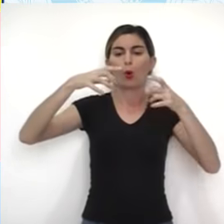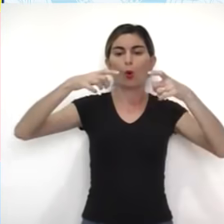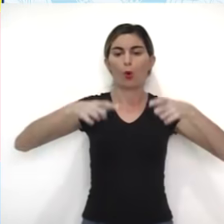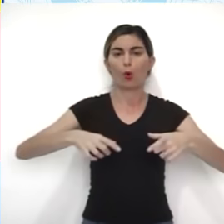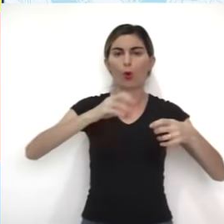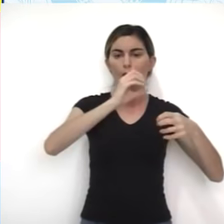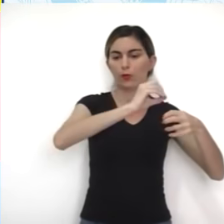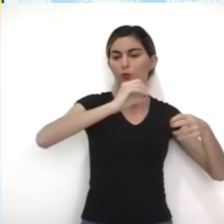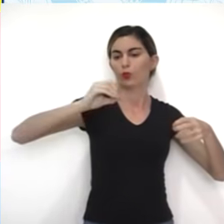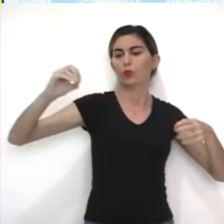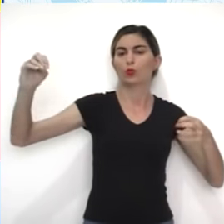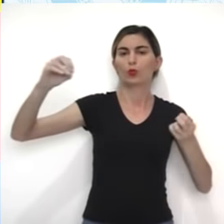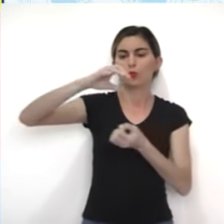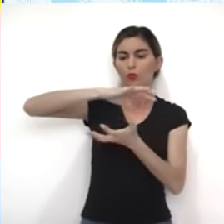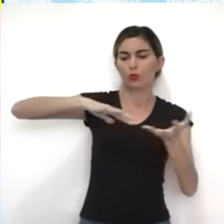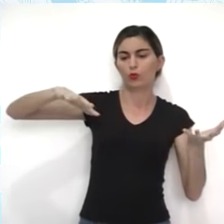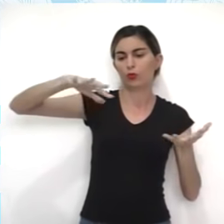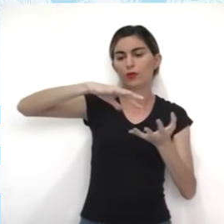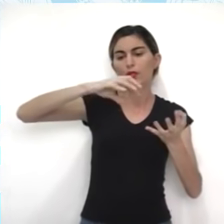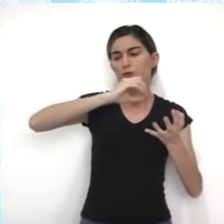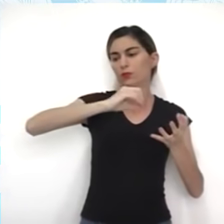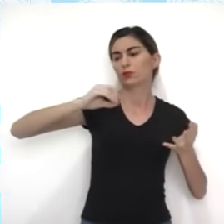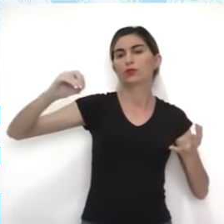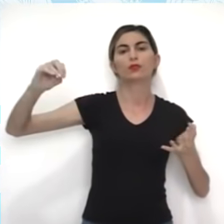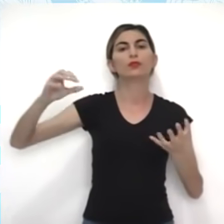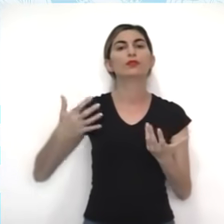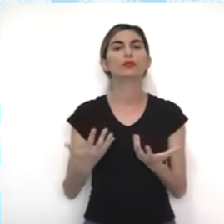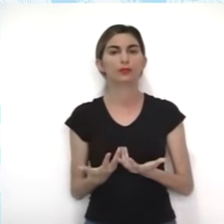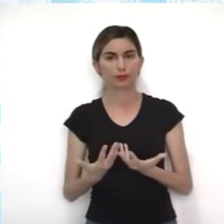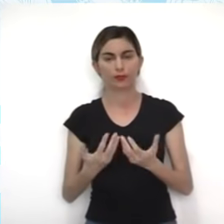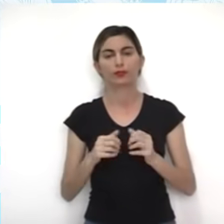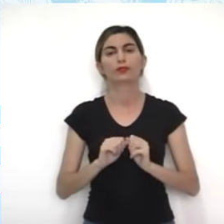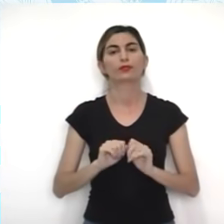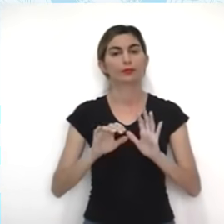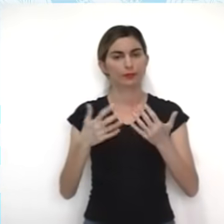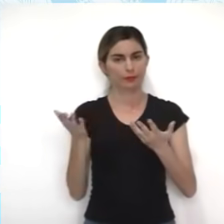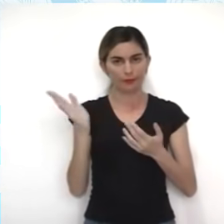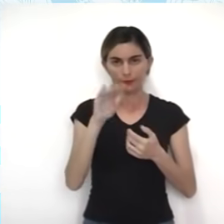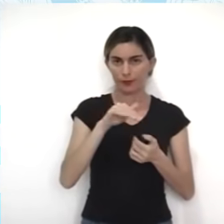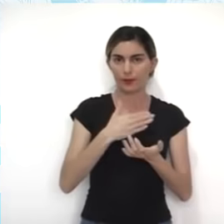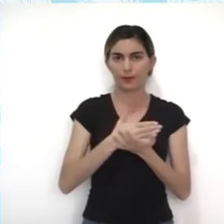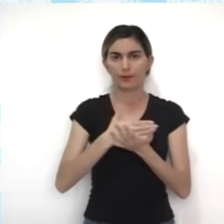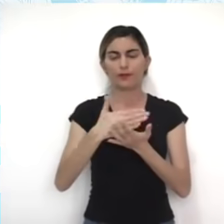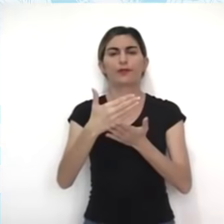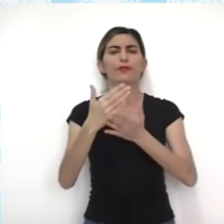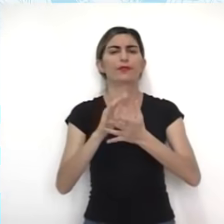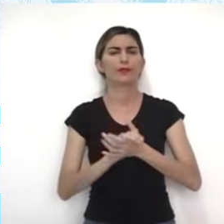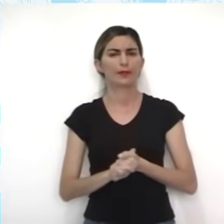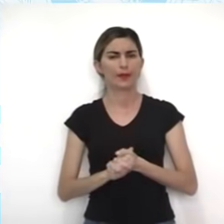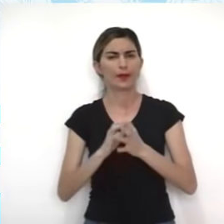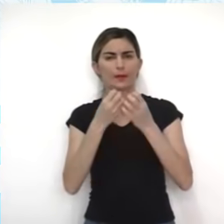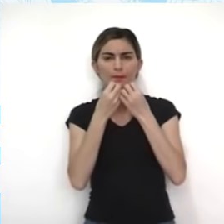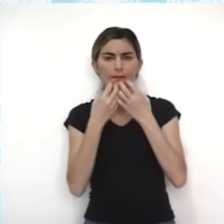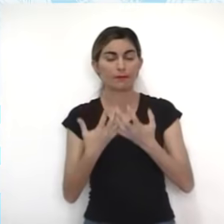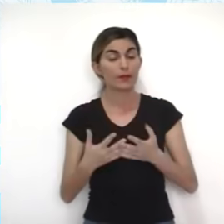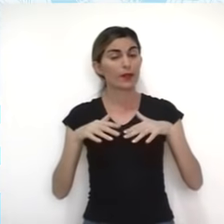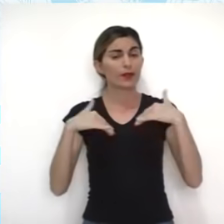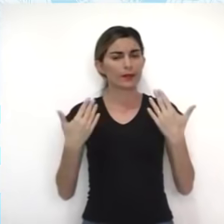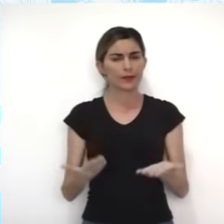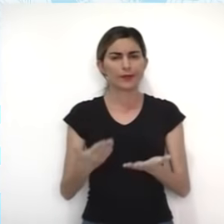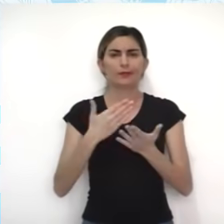da terra no universo estão preparados então vamos começar a nossa e vamos embarcar